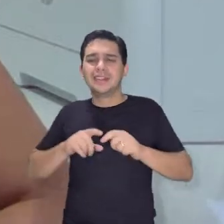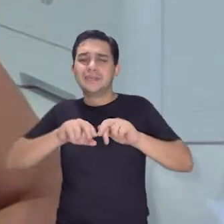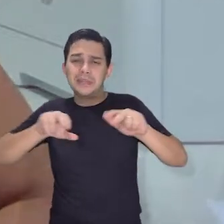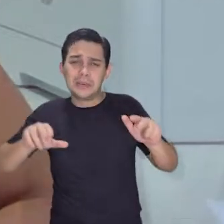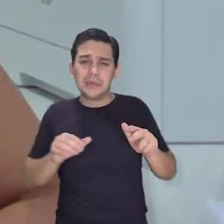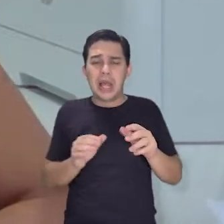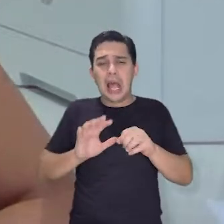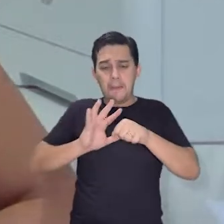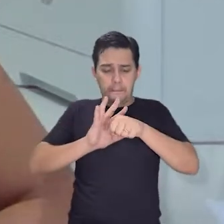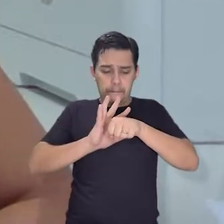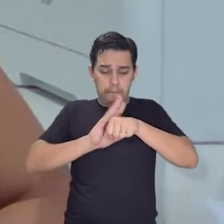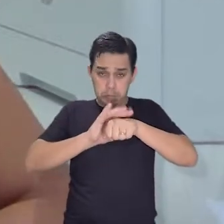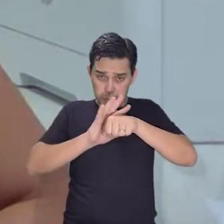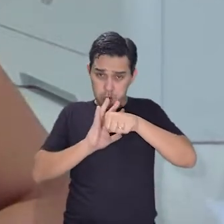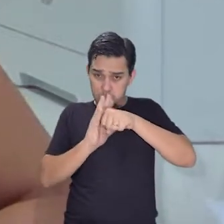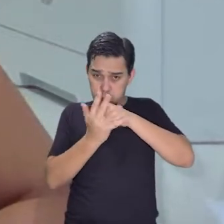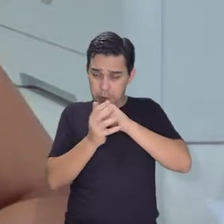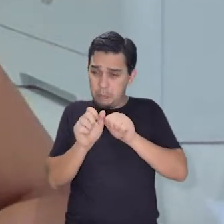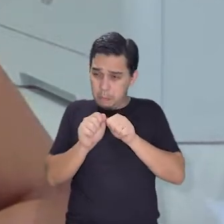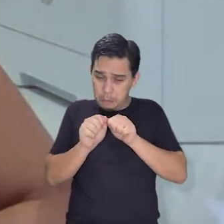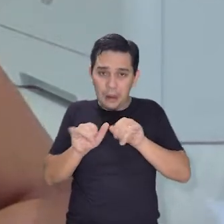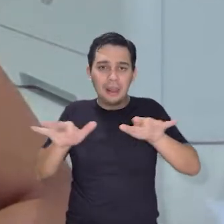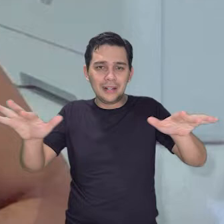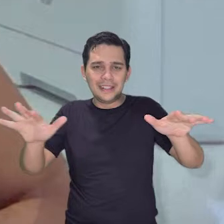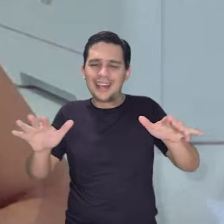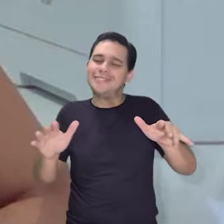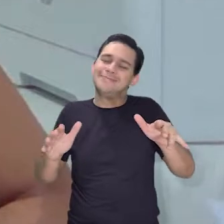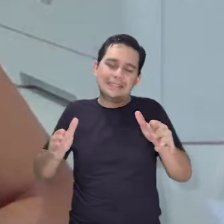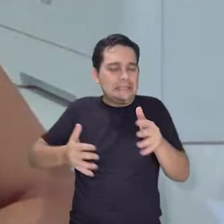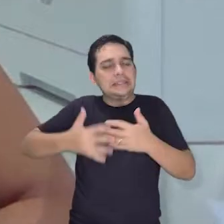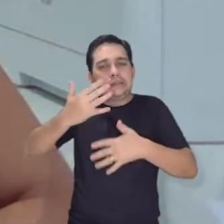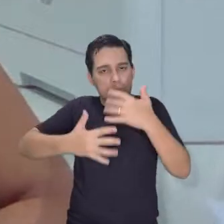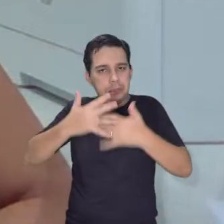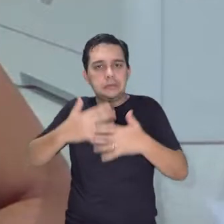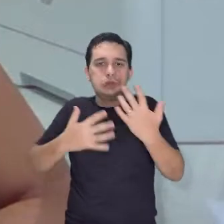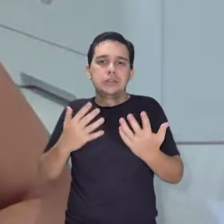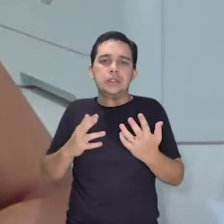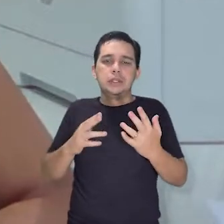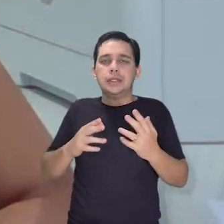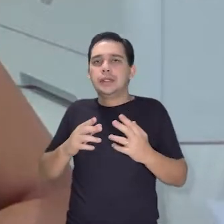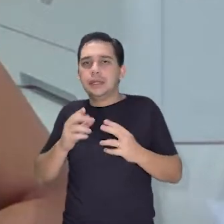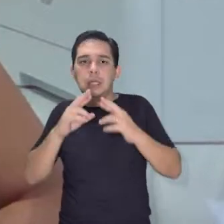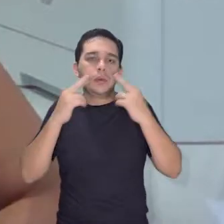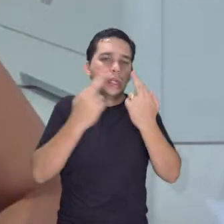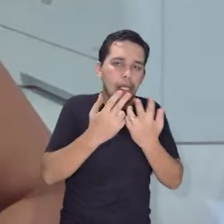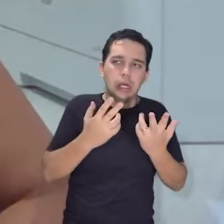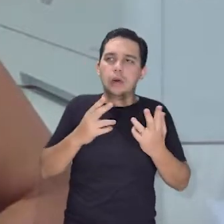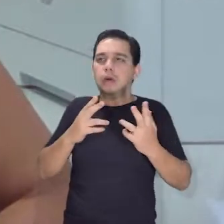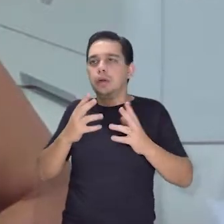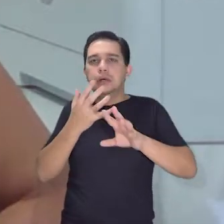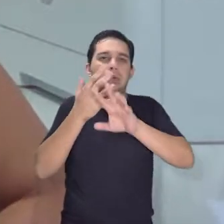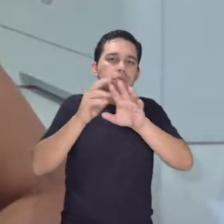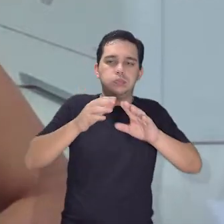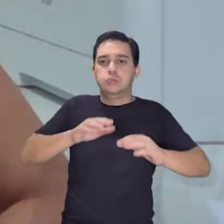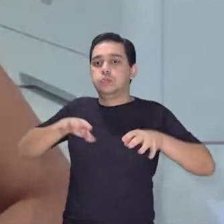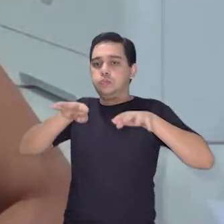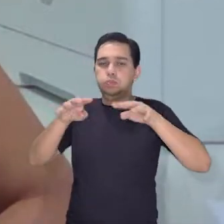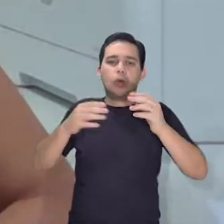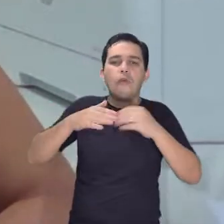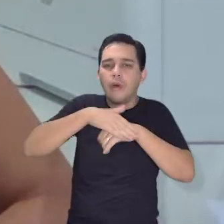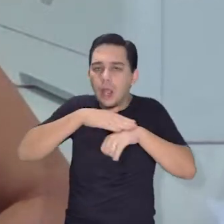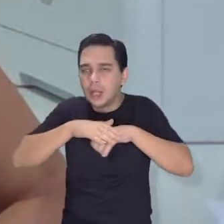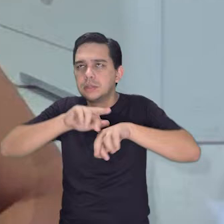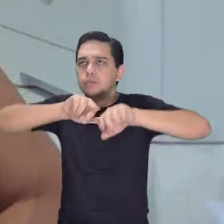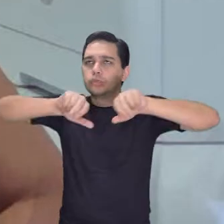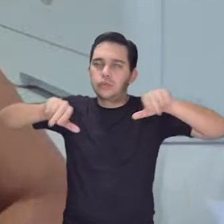presenciais durante a pandemia e também os muitos adiamentos da sessão plenária que foram requeridos, em sua maioria,